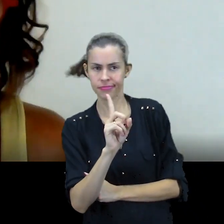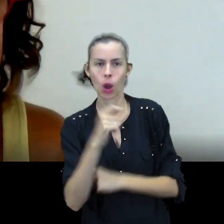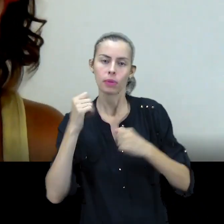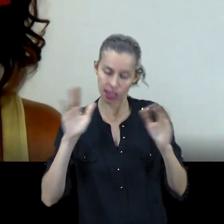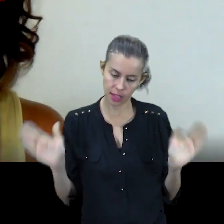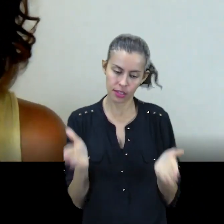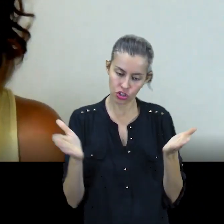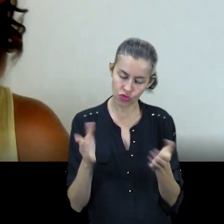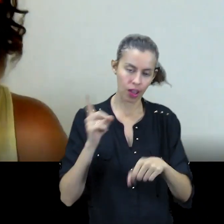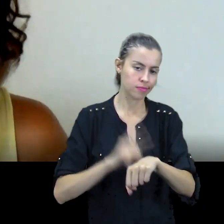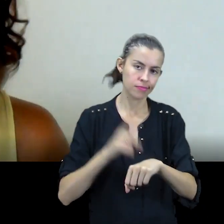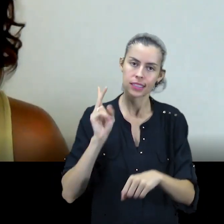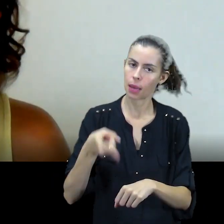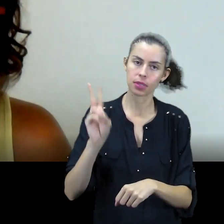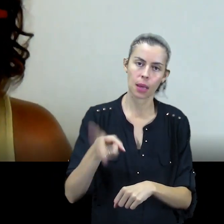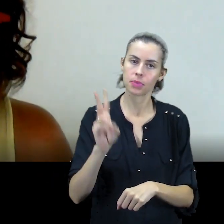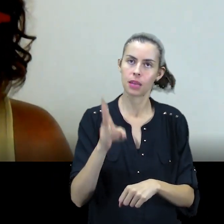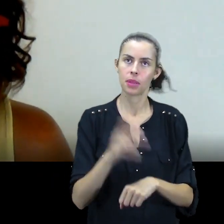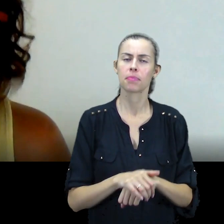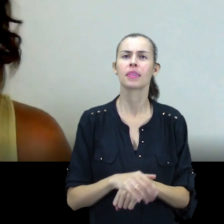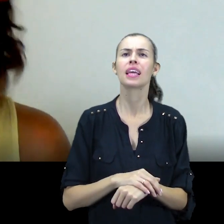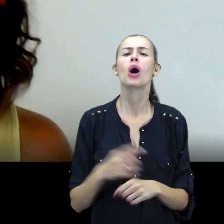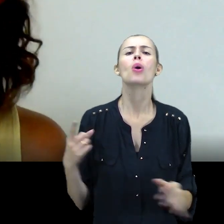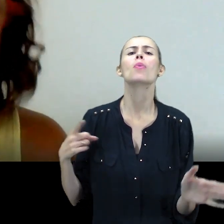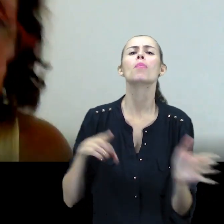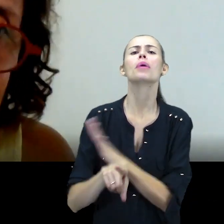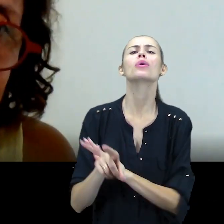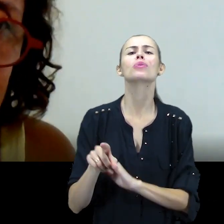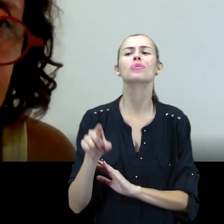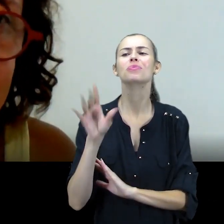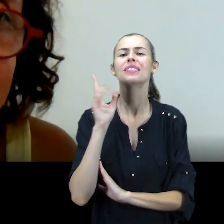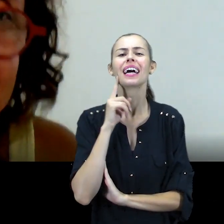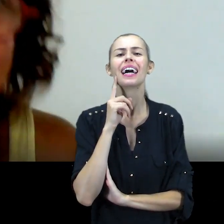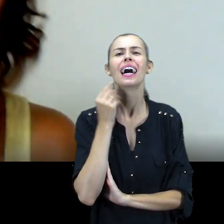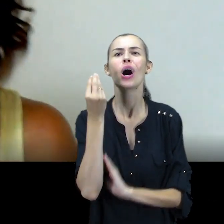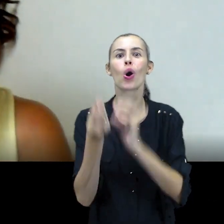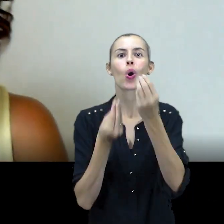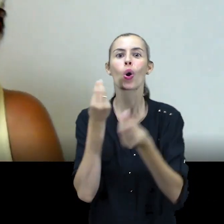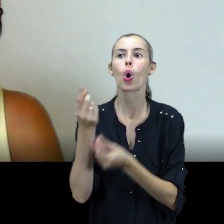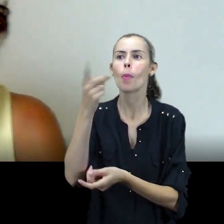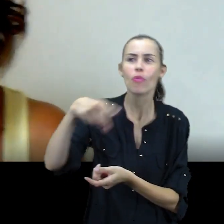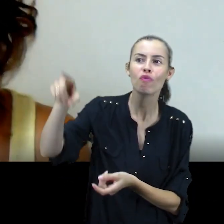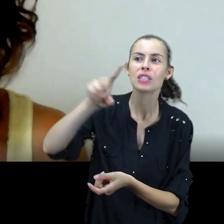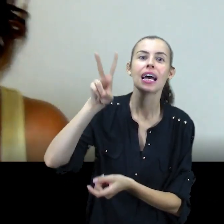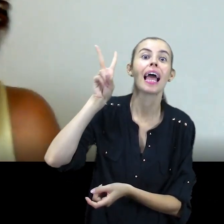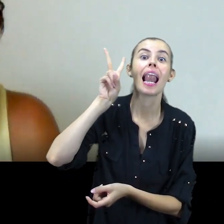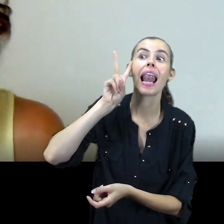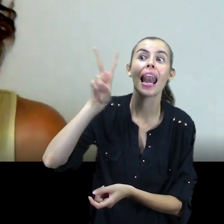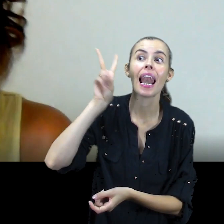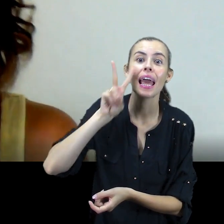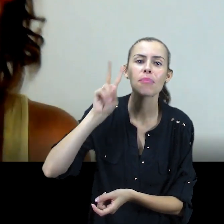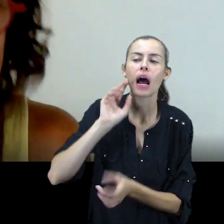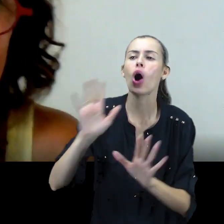é uma necessidade que deve correr nas outras universidades também. Bom, e eu agradeço novamente a sua palestra, as suas